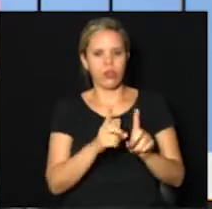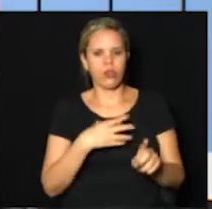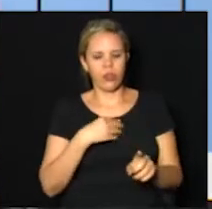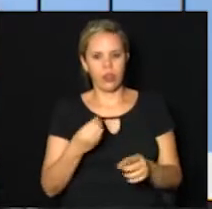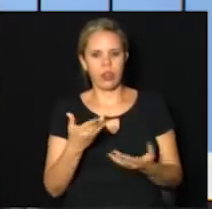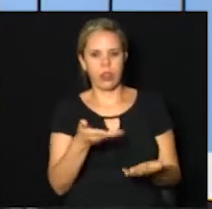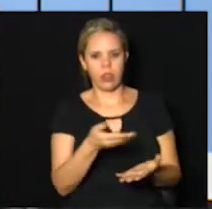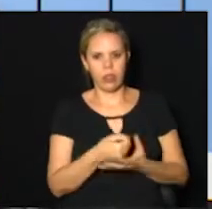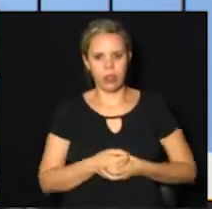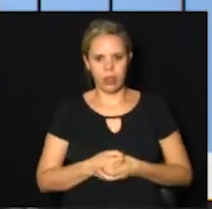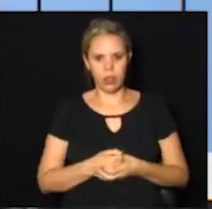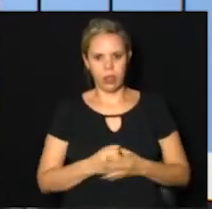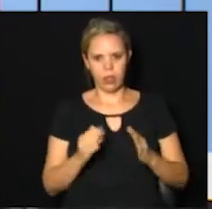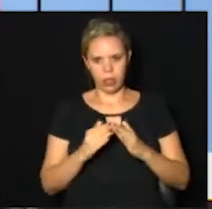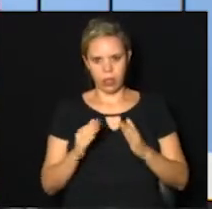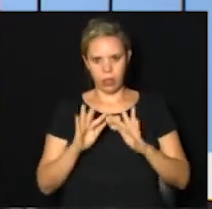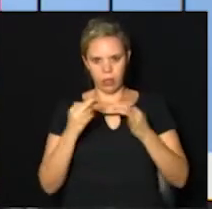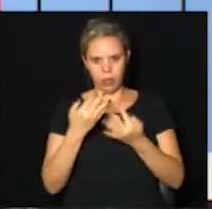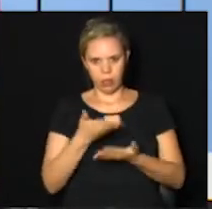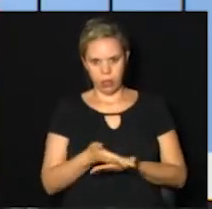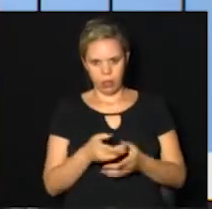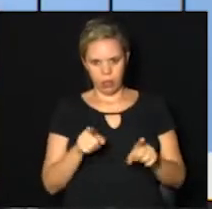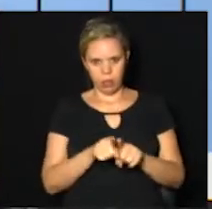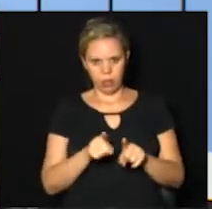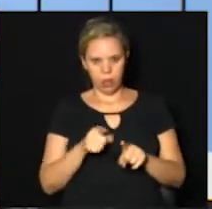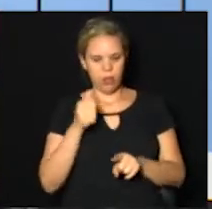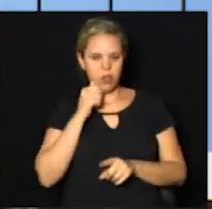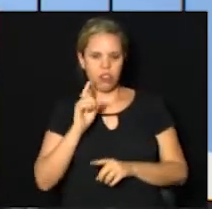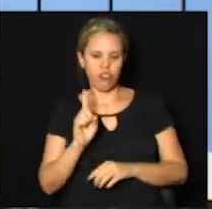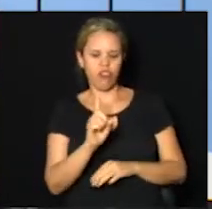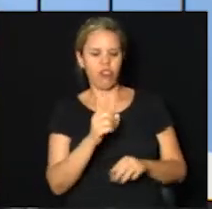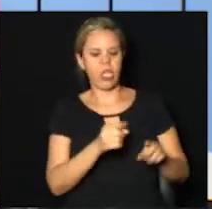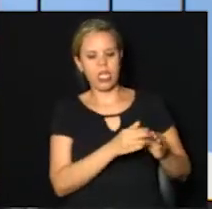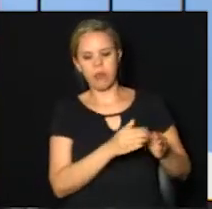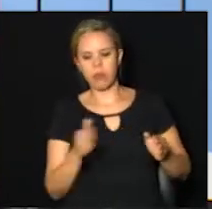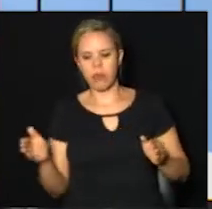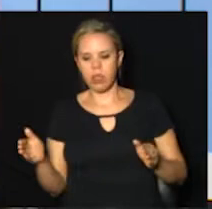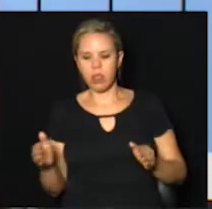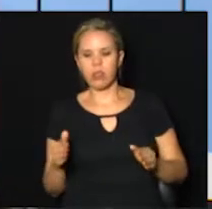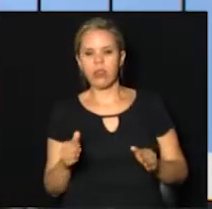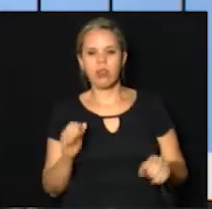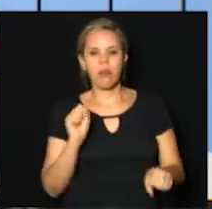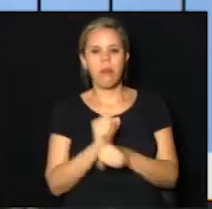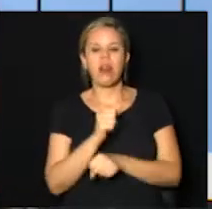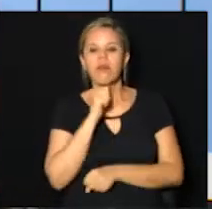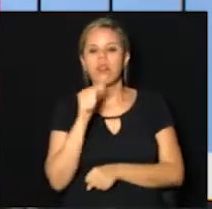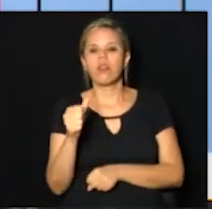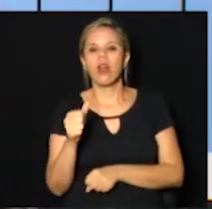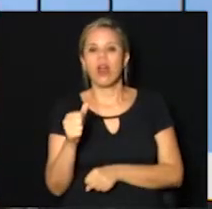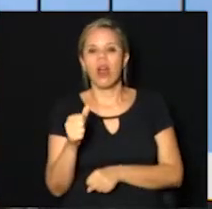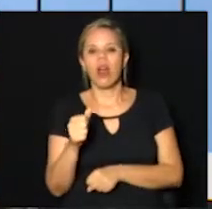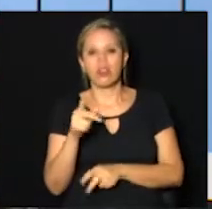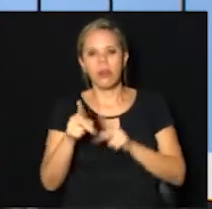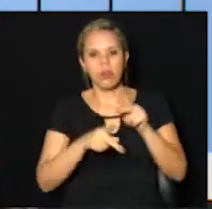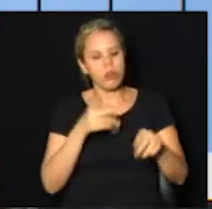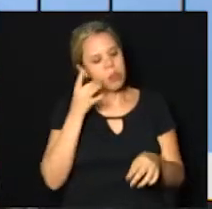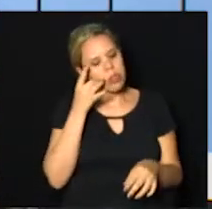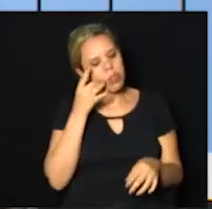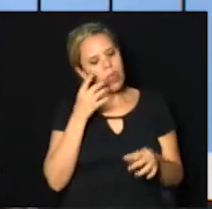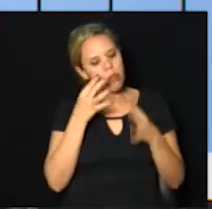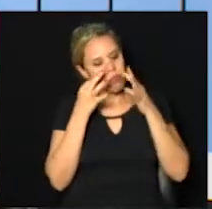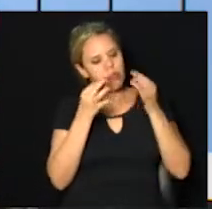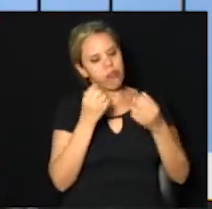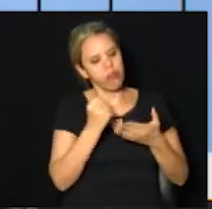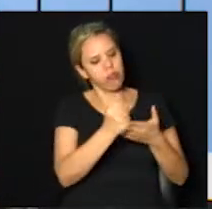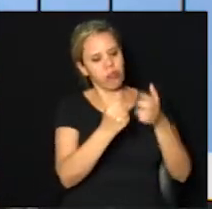Em casa, os familiares também, quando a mulher chega nessa fase da menopausa, eles têm que estar presentes também, porque a senhora mesmo falou, o